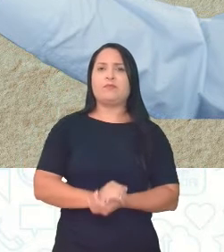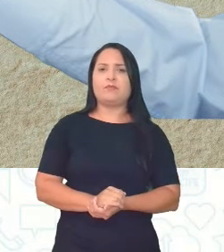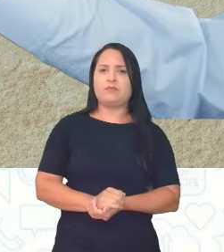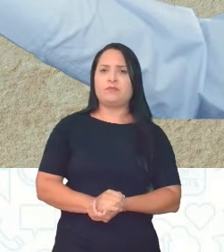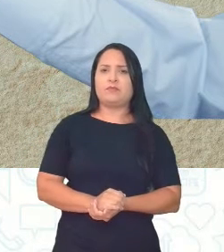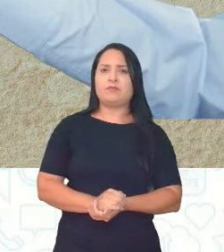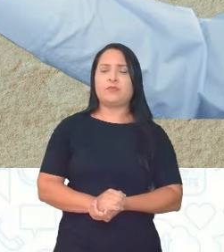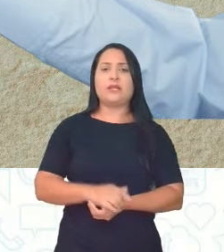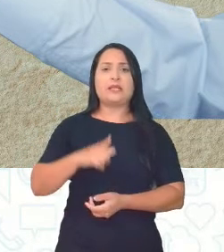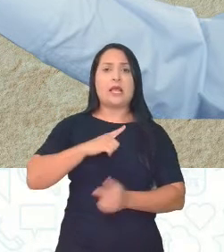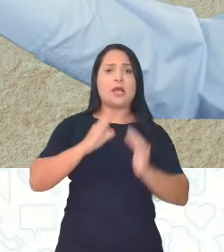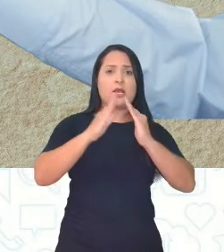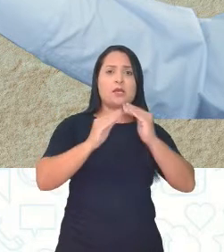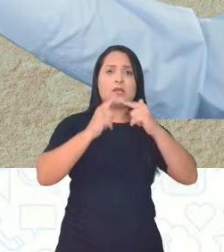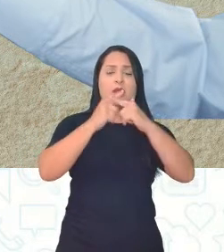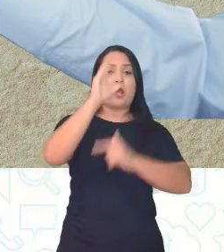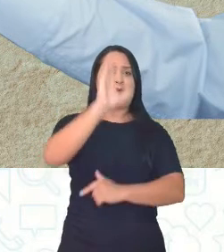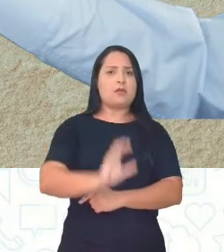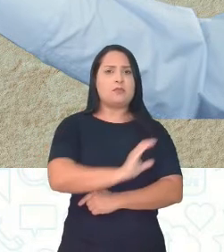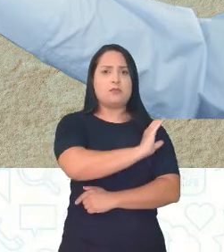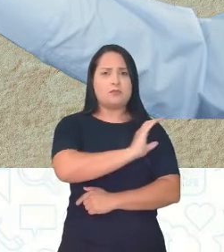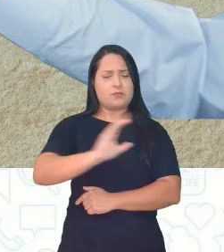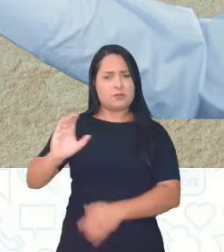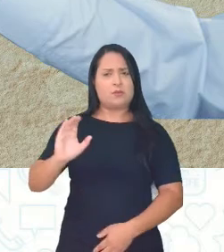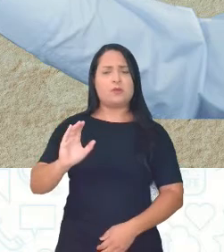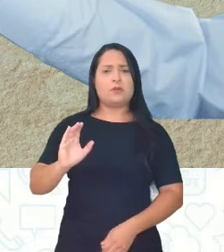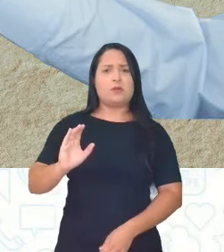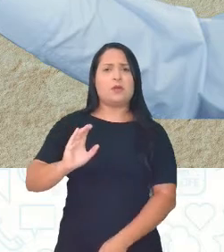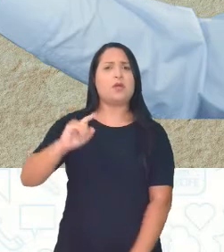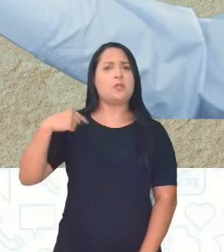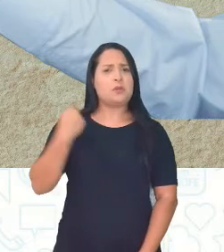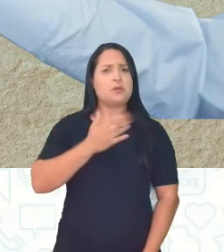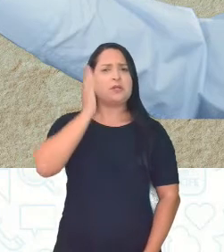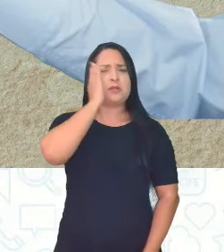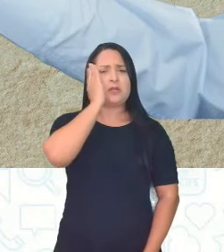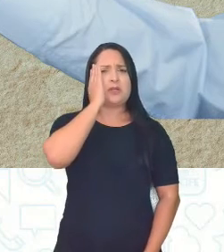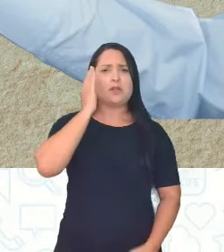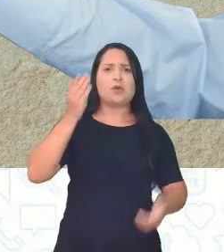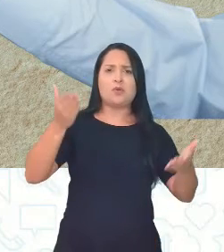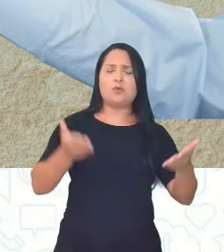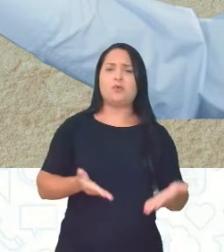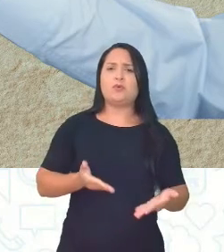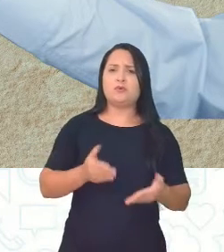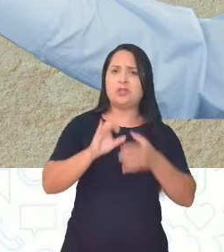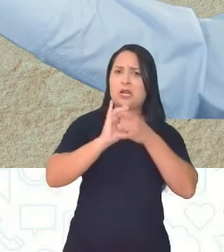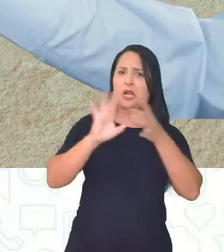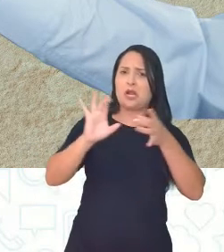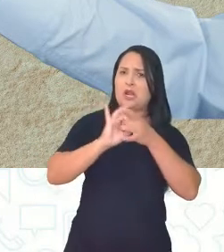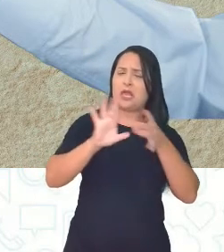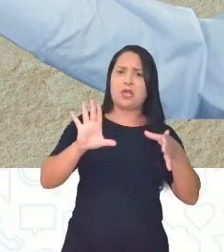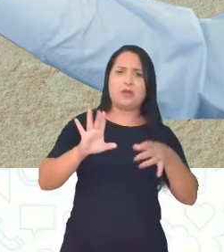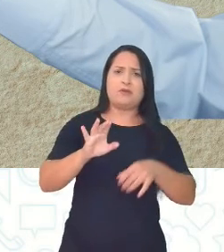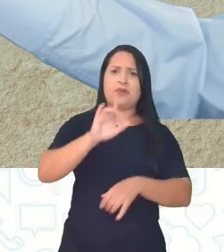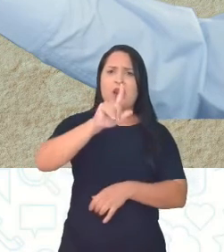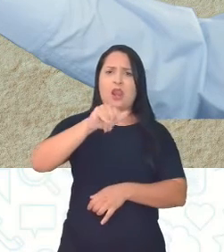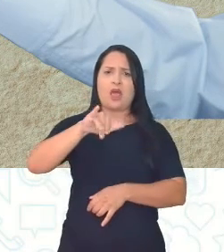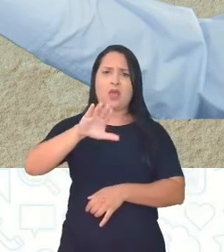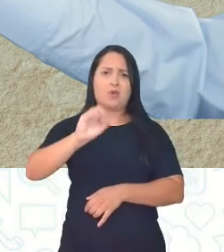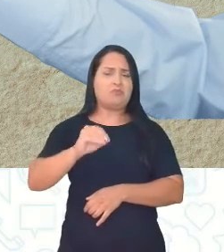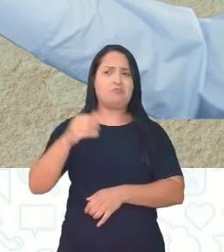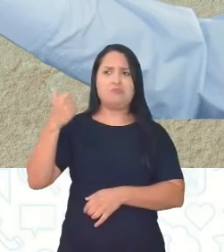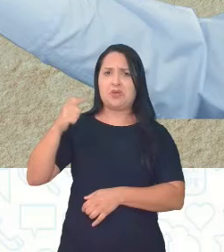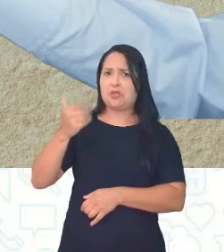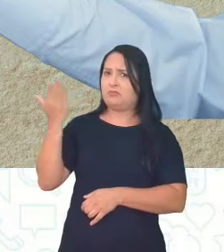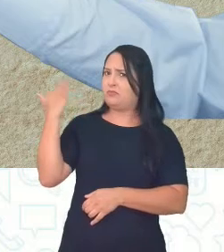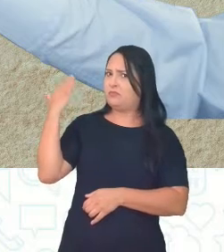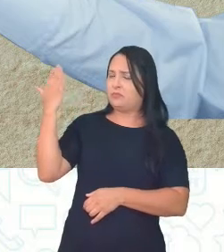era a questão da Igreja Católica. Essa uhum, concepção que a gente entende hoje de Estado laico não existia na época, né? A